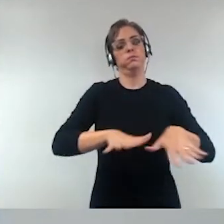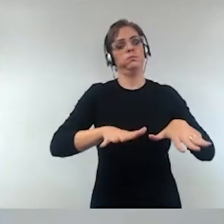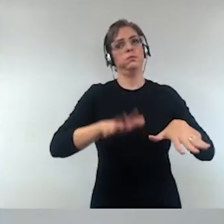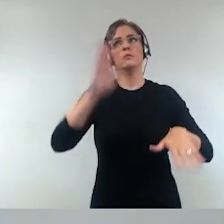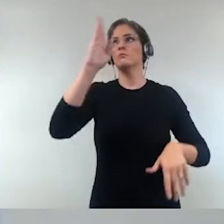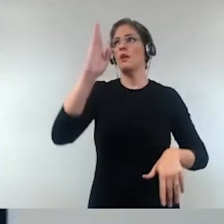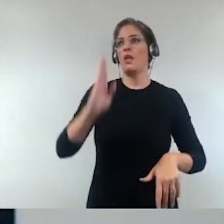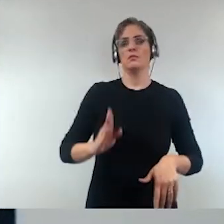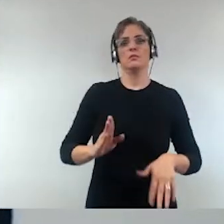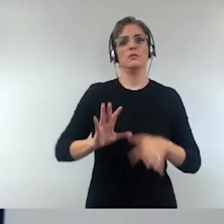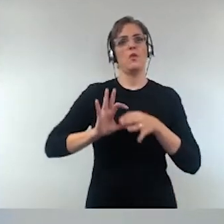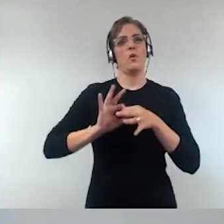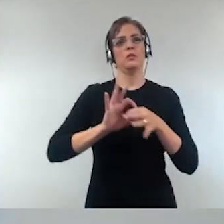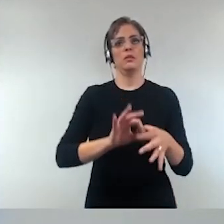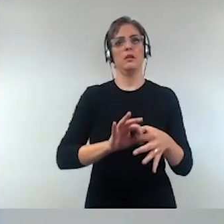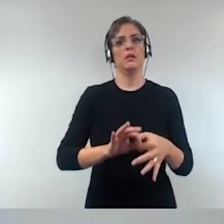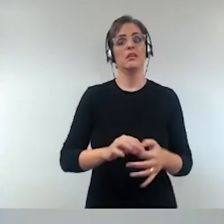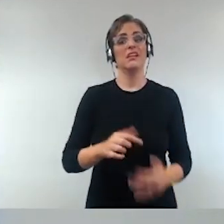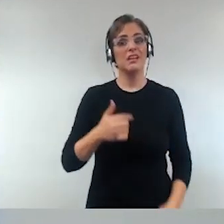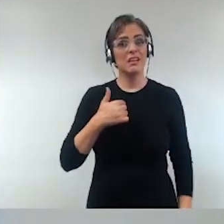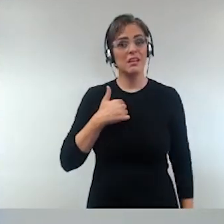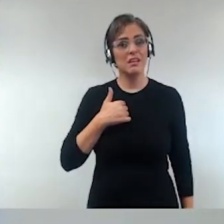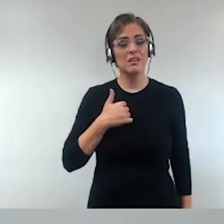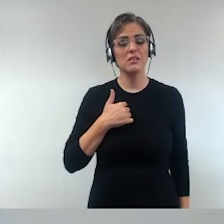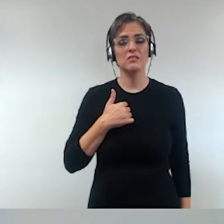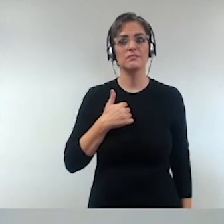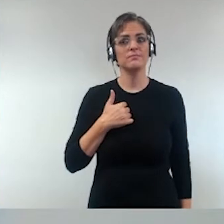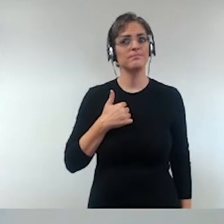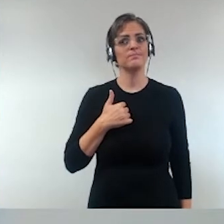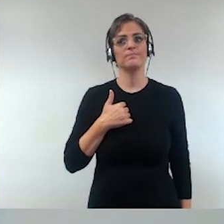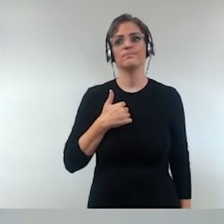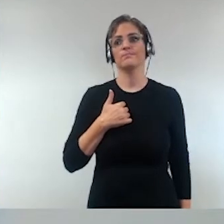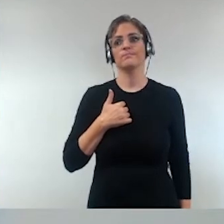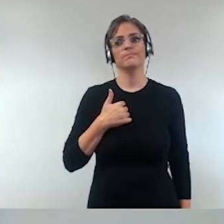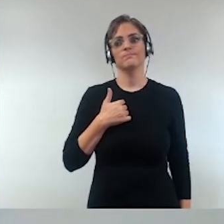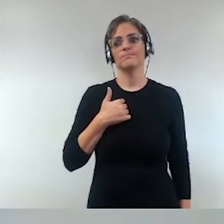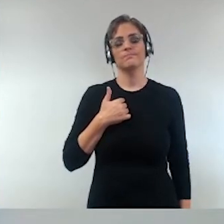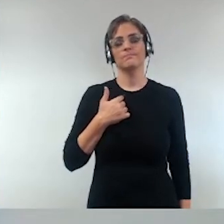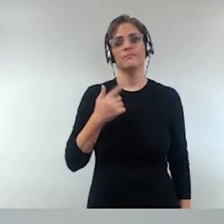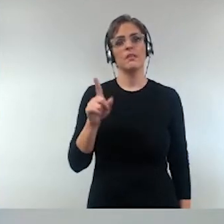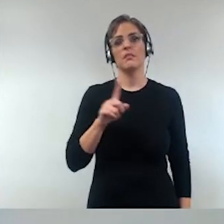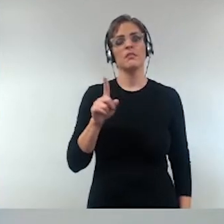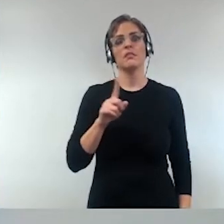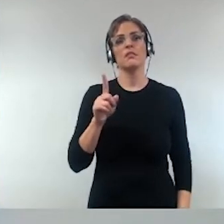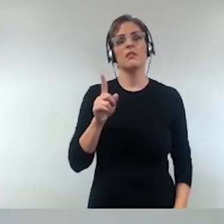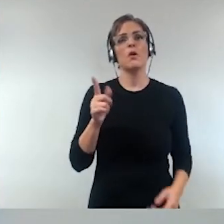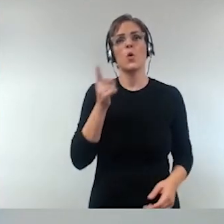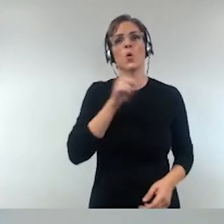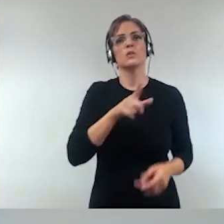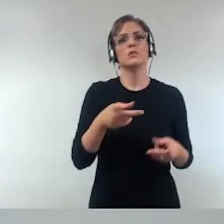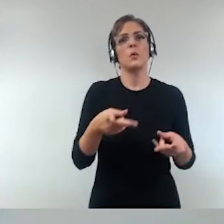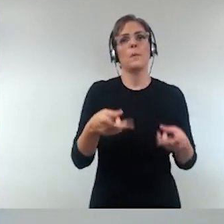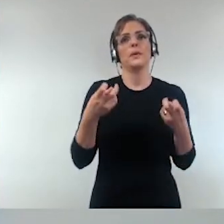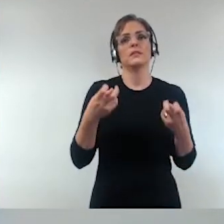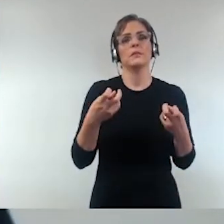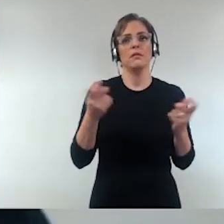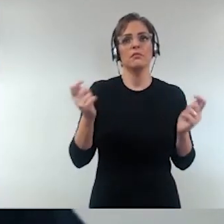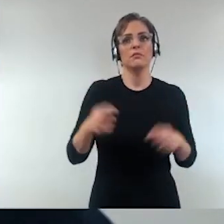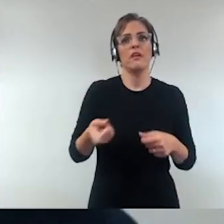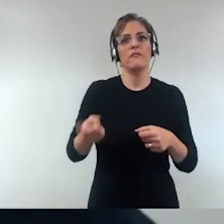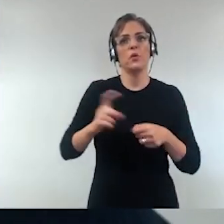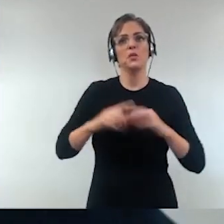momento, e, pessoalmente, não vejo como razoável um retorno imediato de todas as atividades presenciais. Vejo, isso